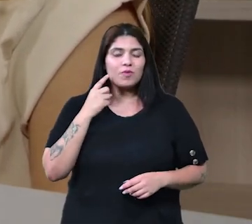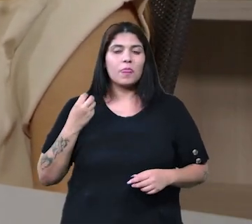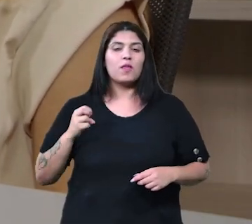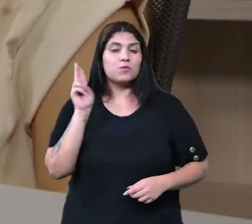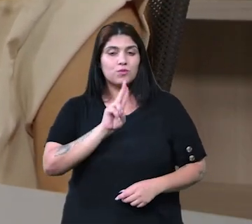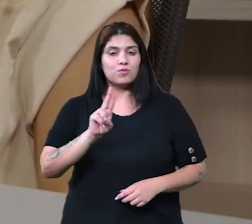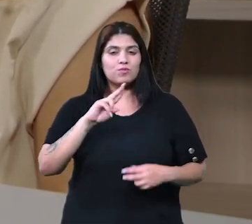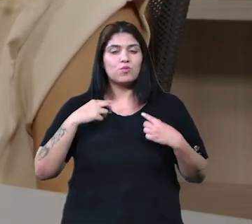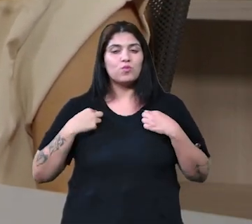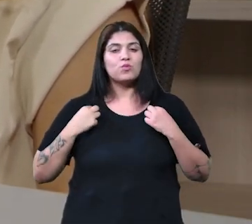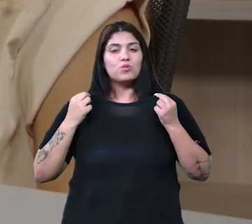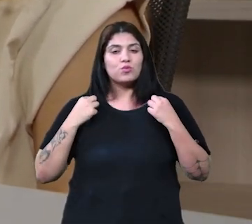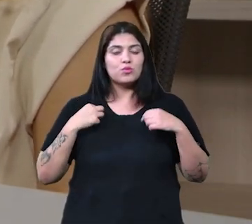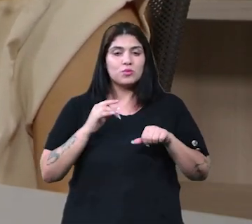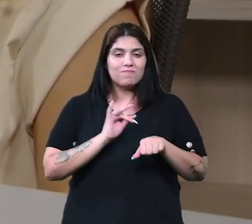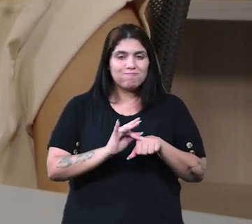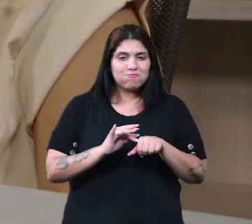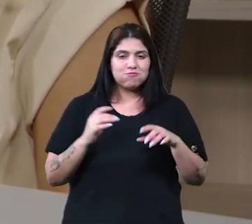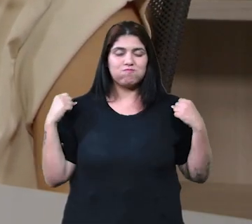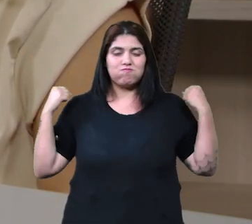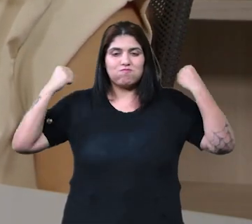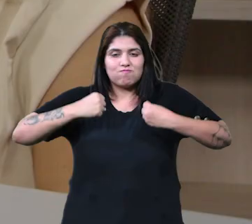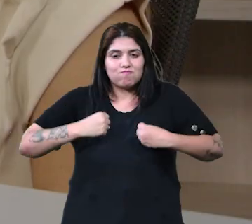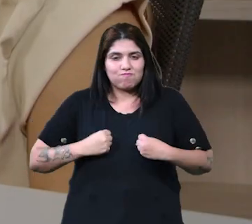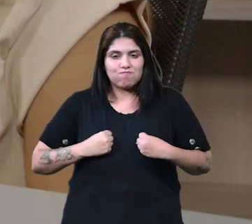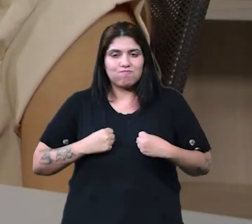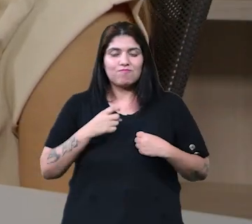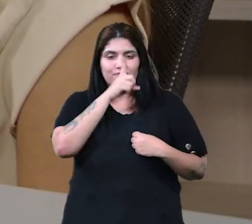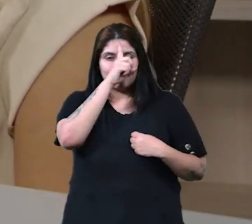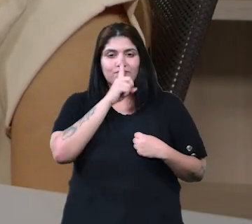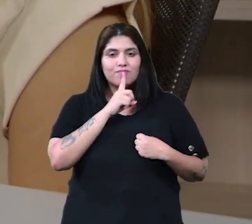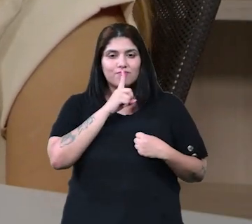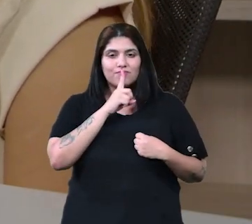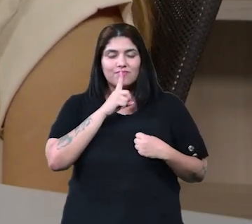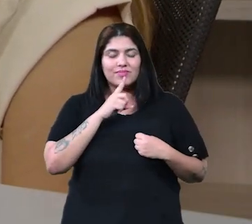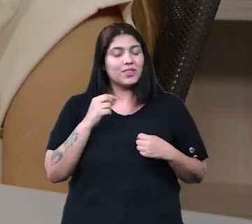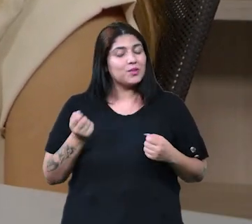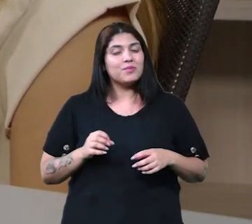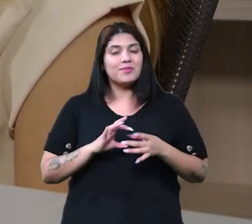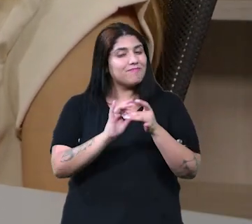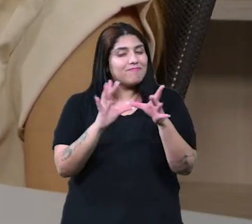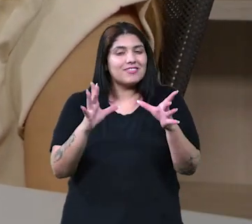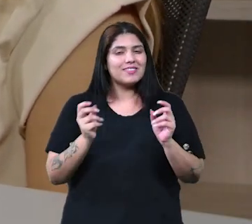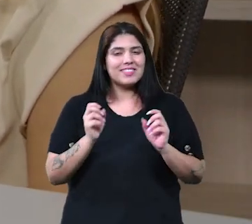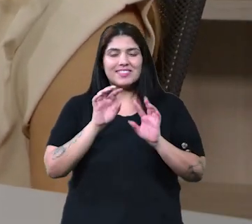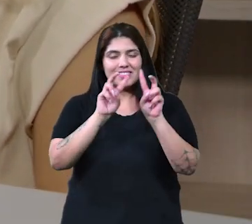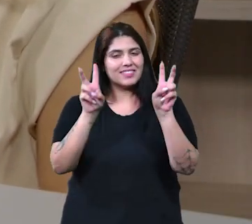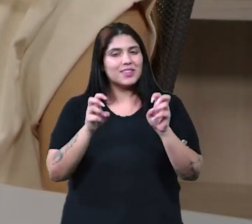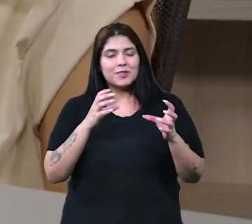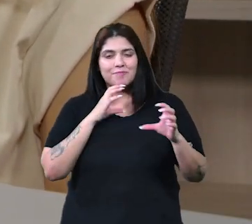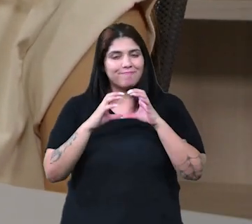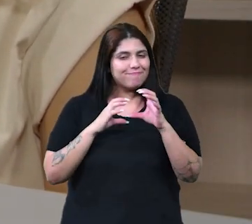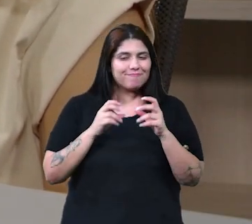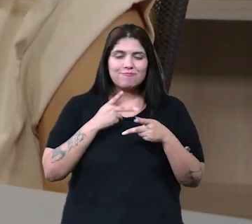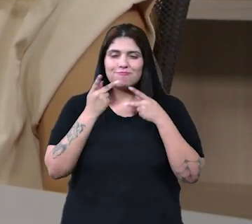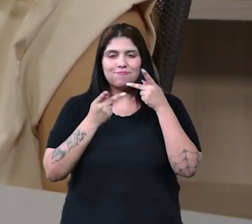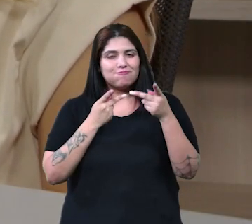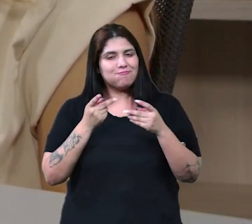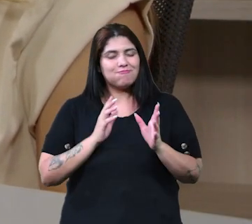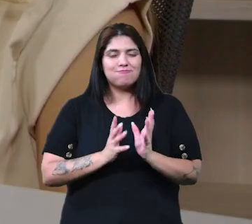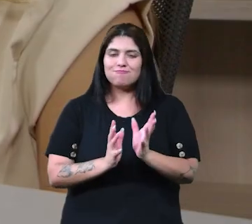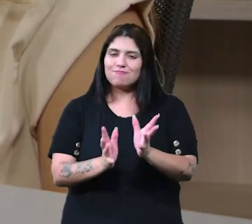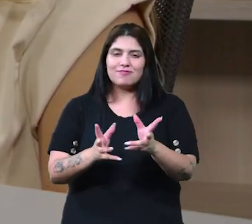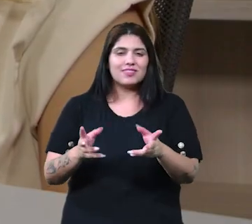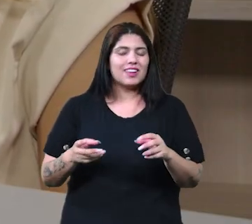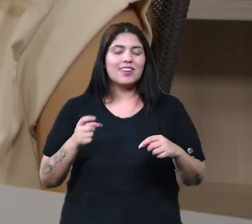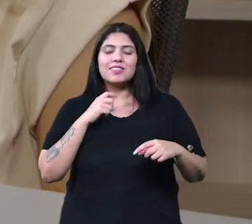blusa preta e um blazer amarelo. E estou aqui à disposição para a gente conversar sobre o tema, tirar algumas